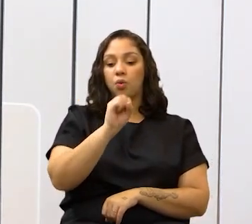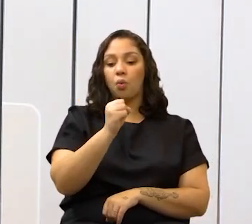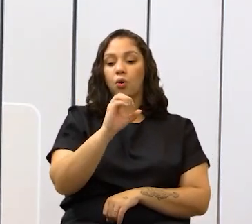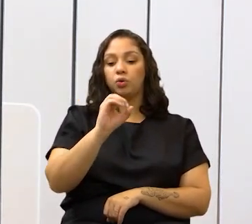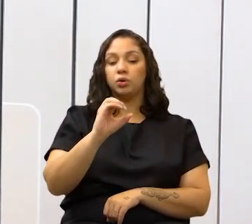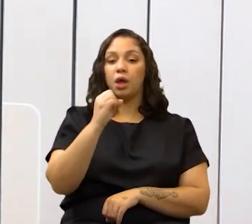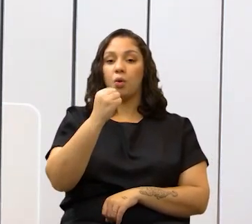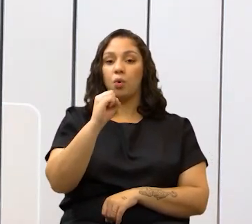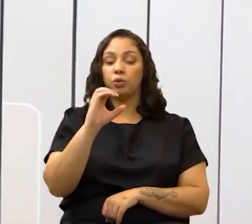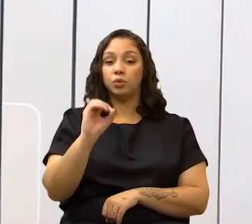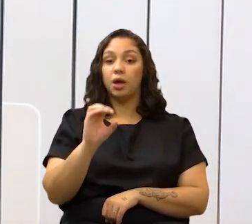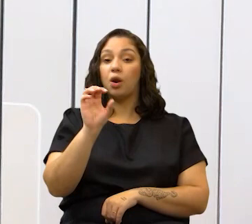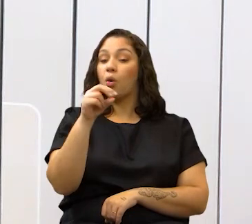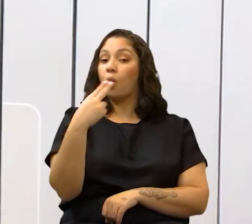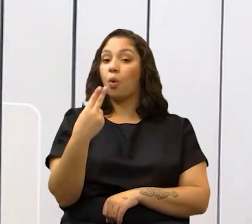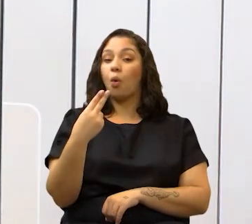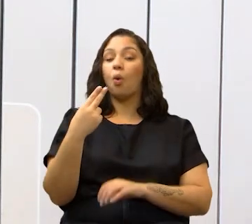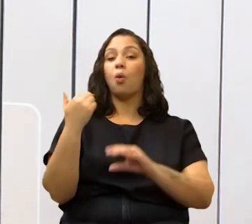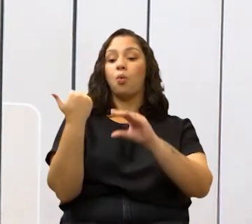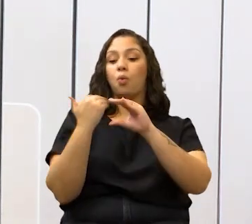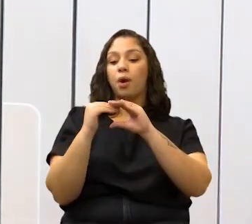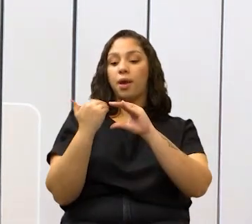8080 ou pelo e-mail